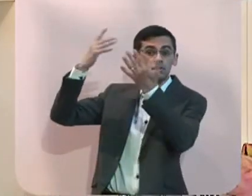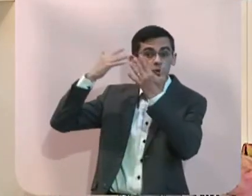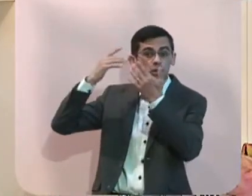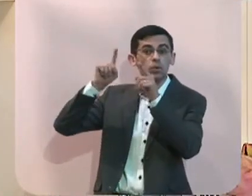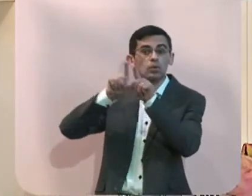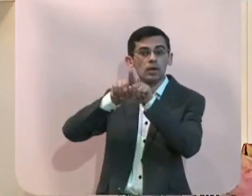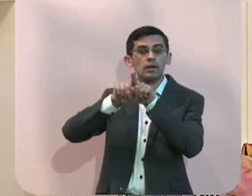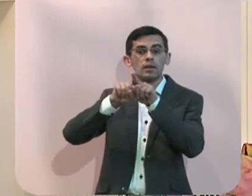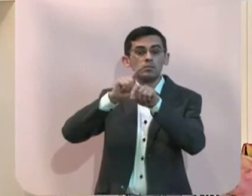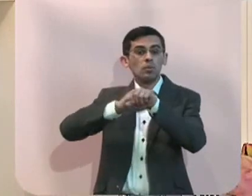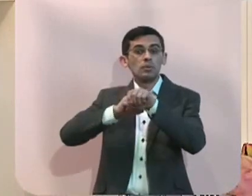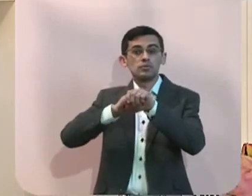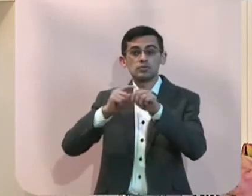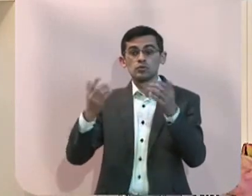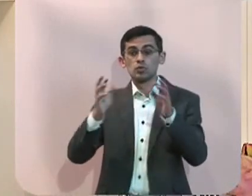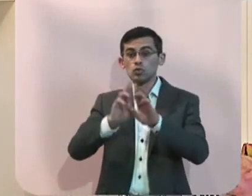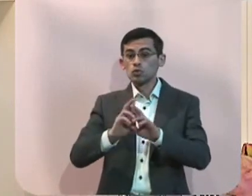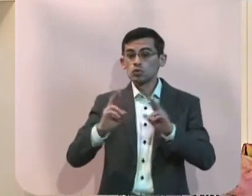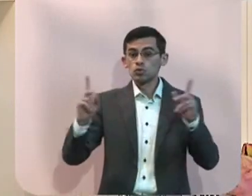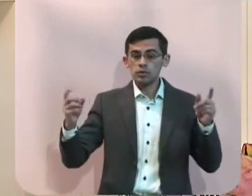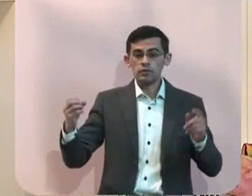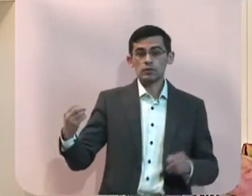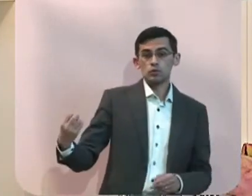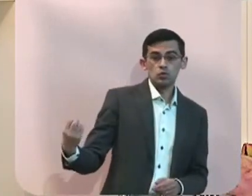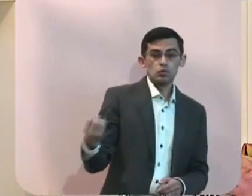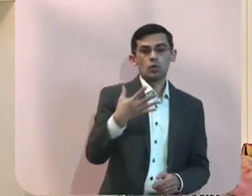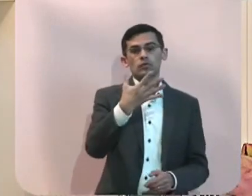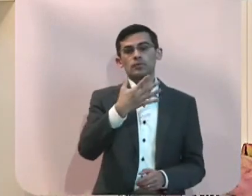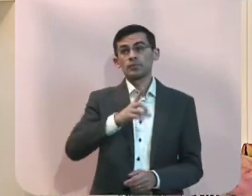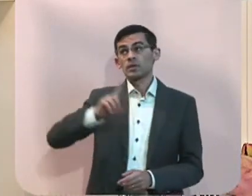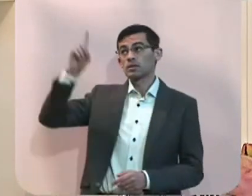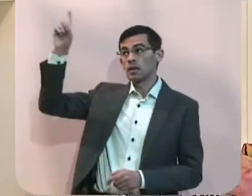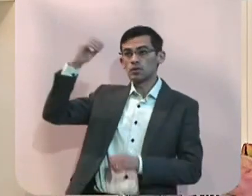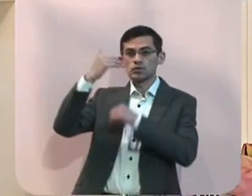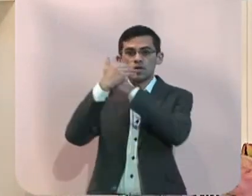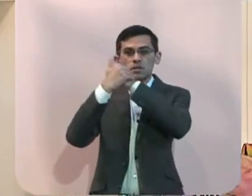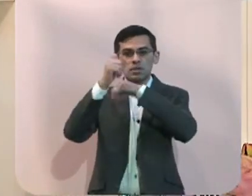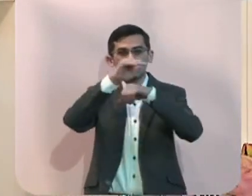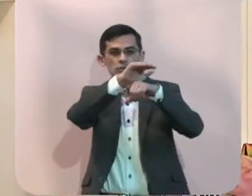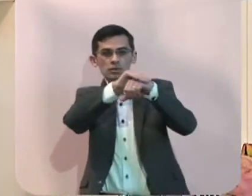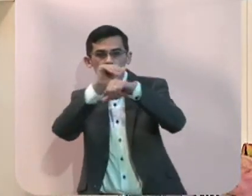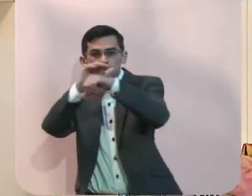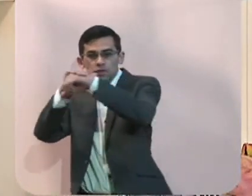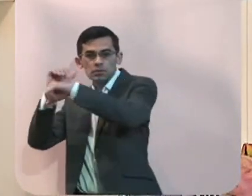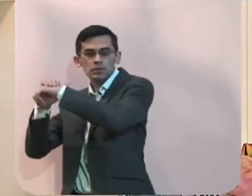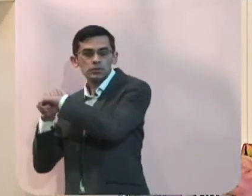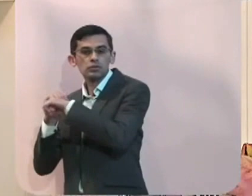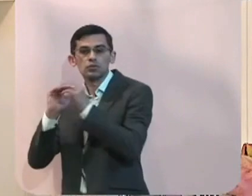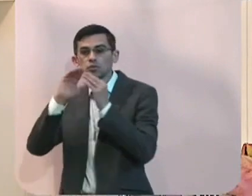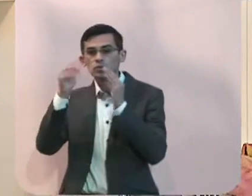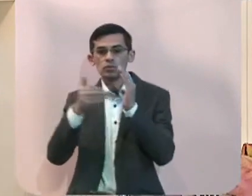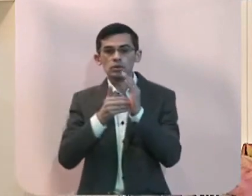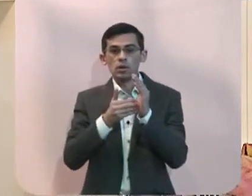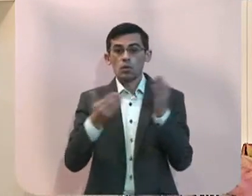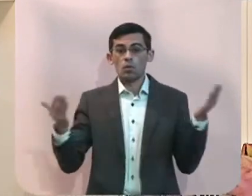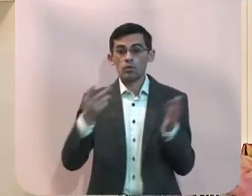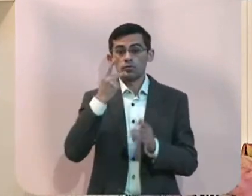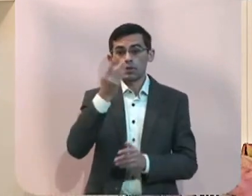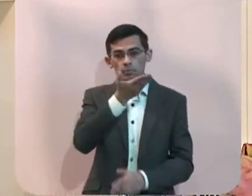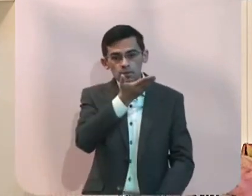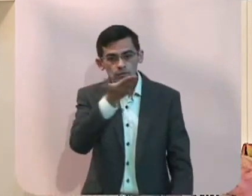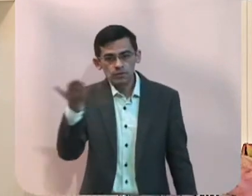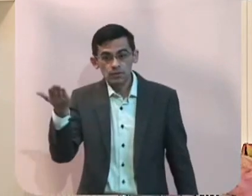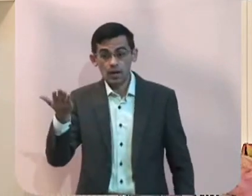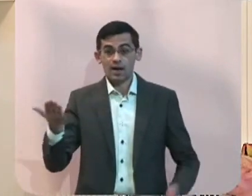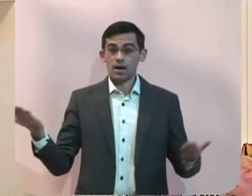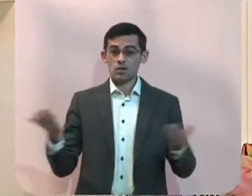estavam fechadas. Esse é um novo tempo e o Senhor está convocando o seu exército. E eu vim aqui dizer para você,